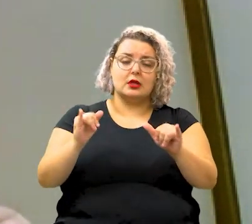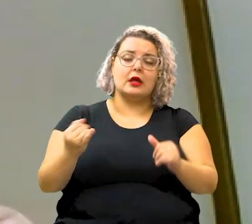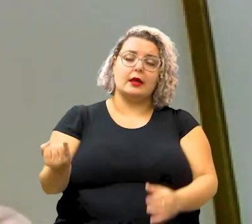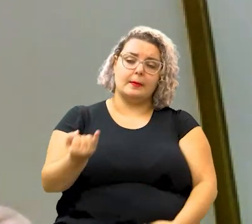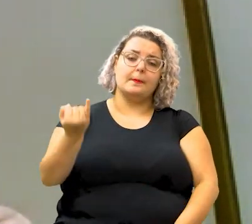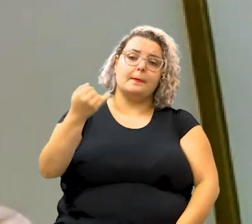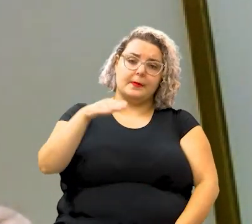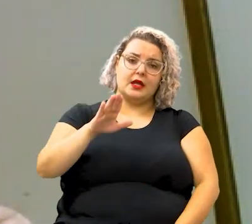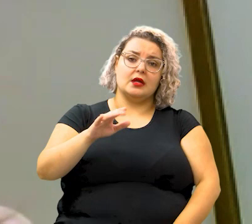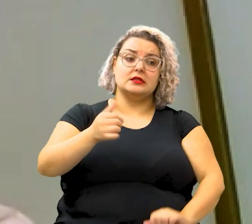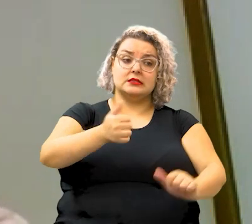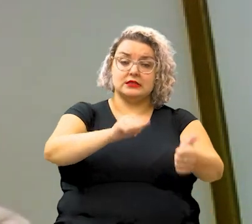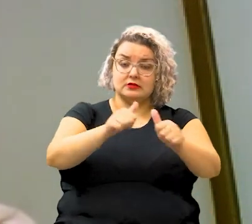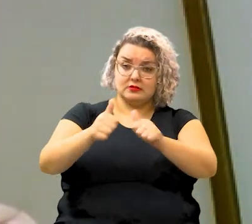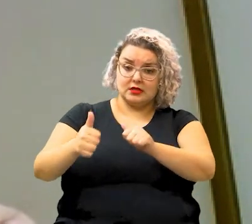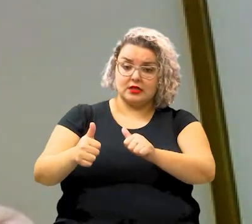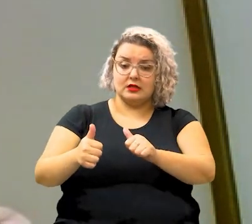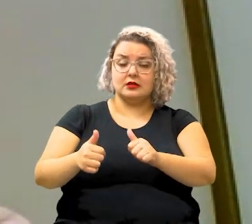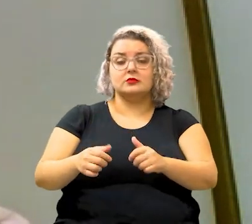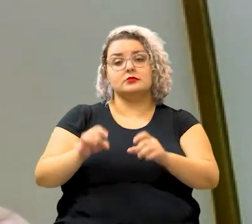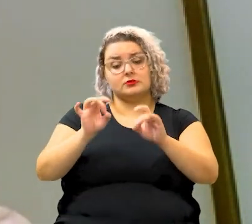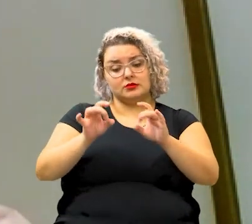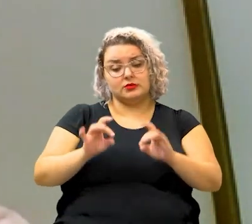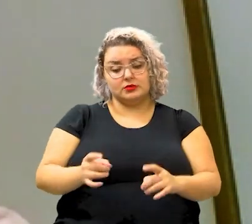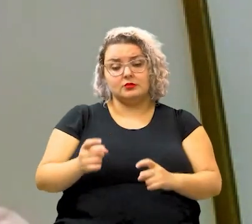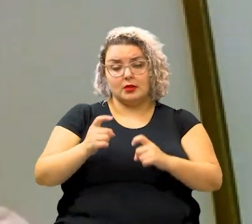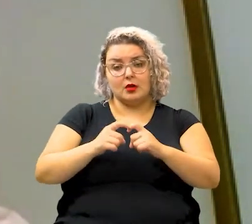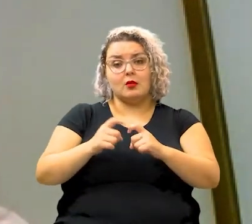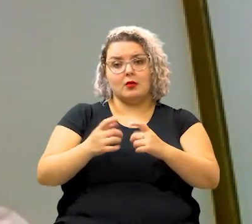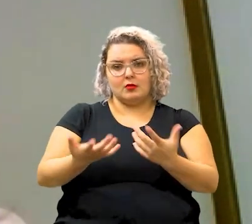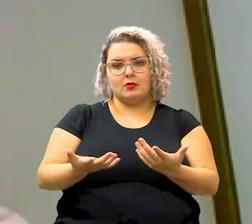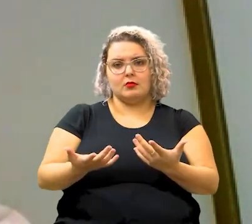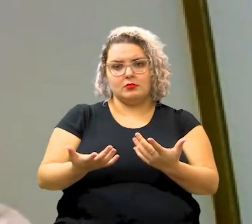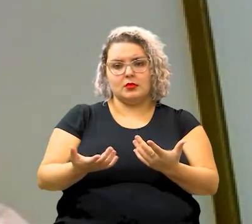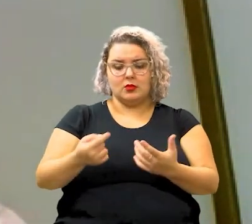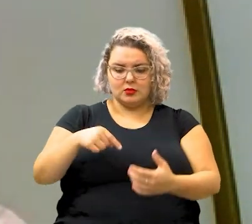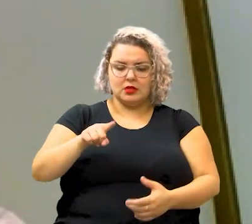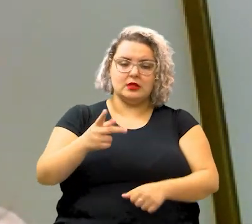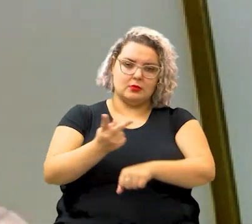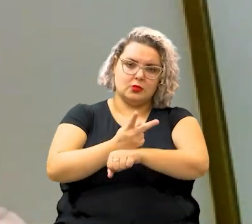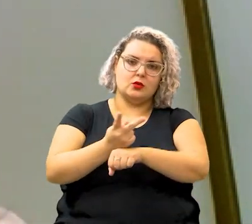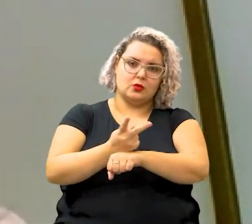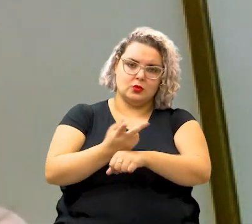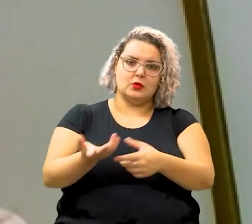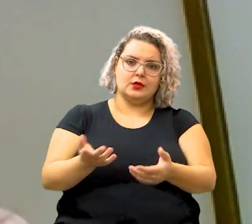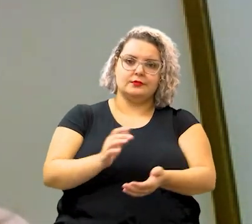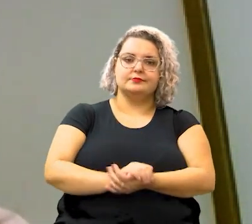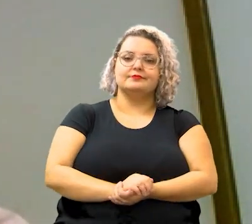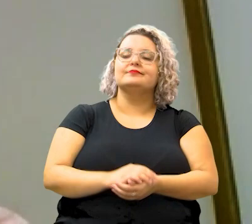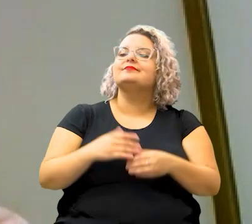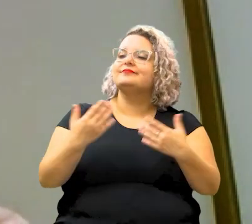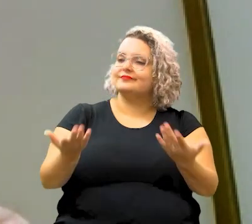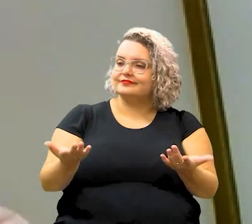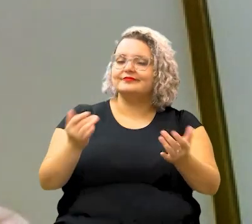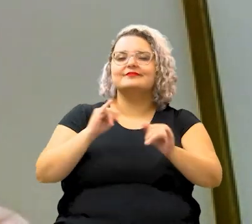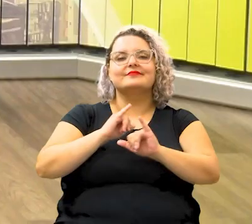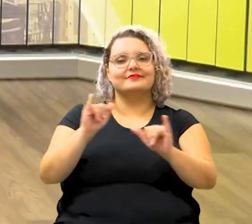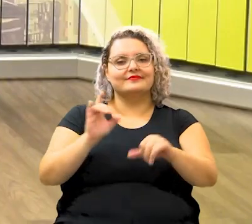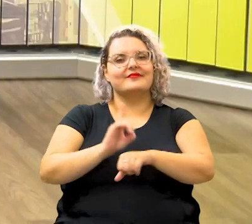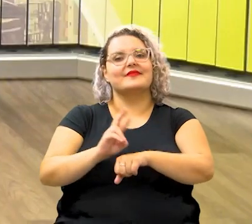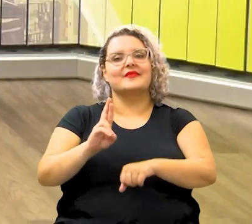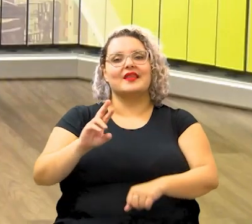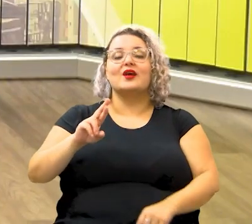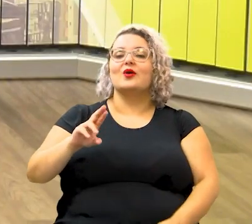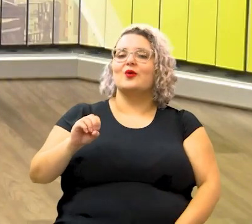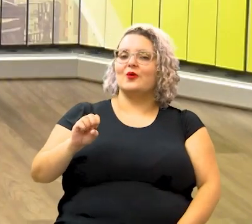grande mensagem, que as pessoas avaliem o especialista, o médico, com que ela está indo, que ela está procurando. Tá aí então um recado